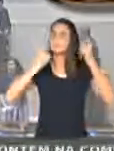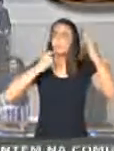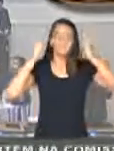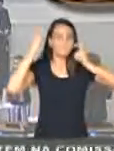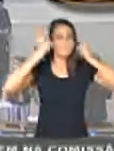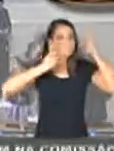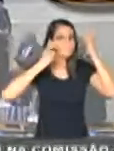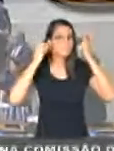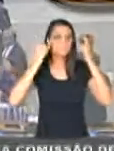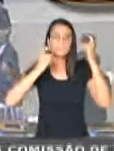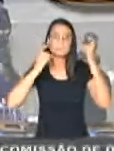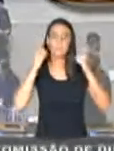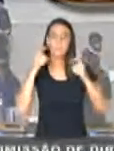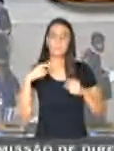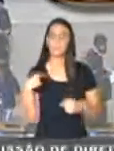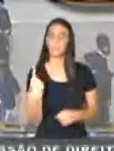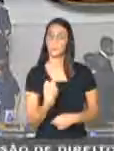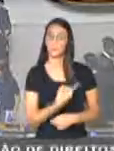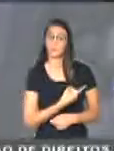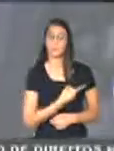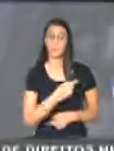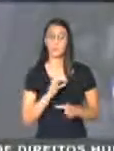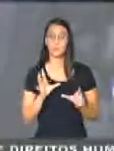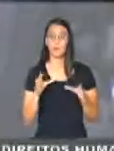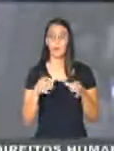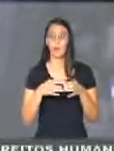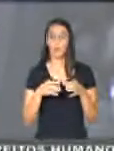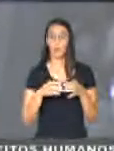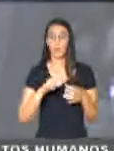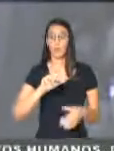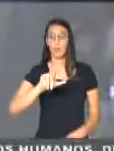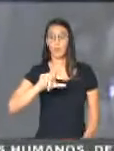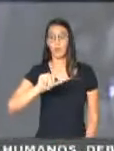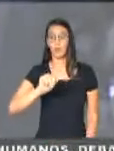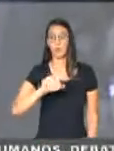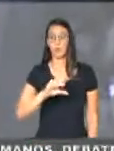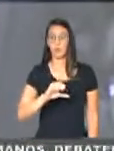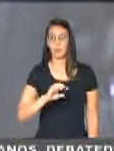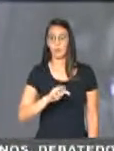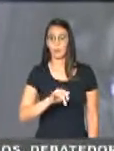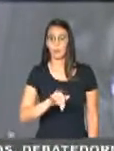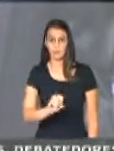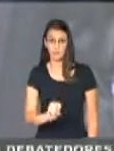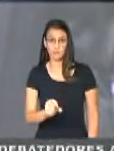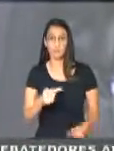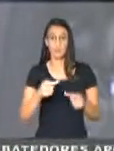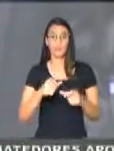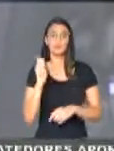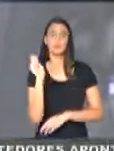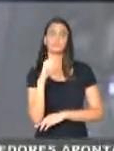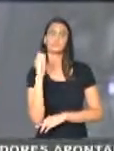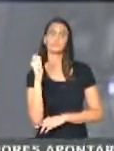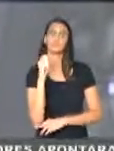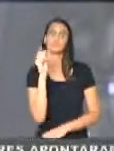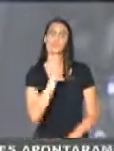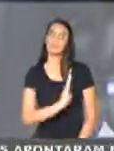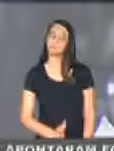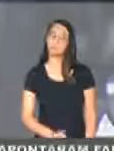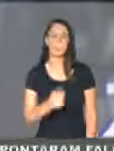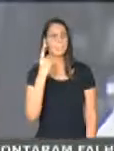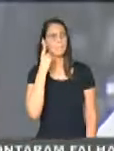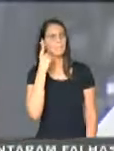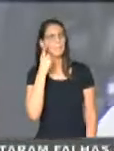nós estamos tendo referente ao setor dos lácteos em especial no sul do brasil imaginemos um